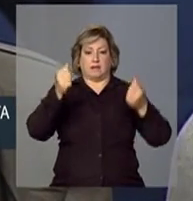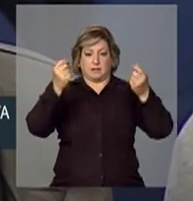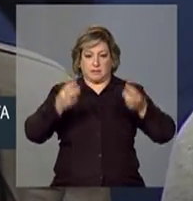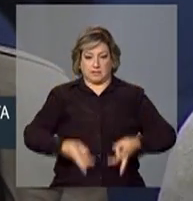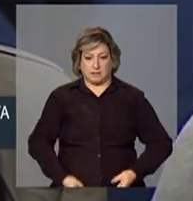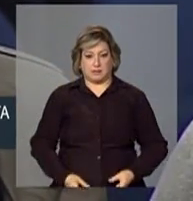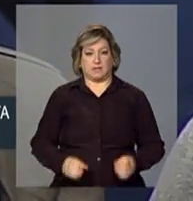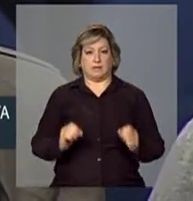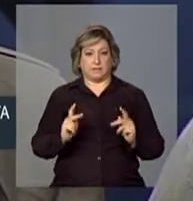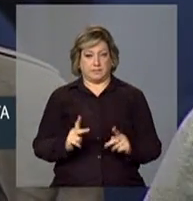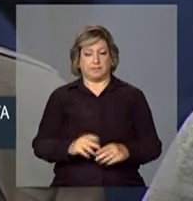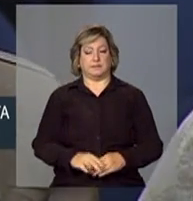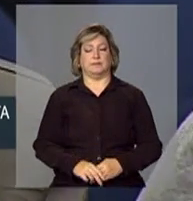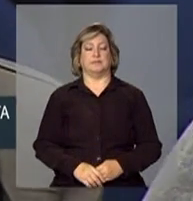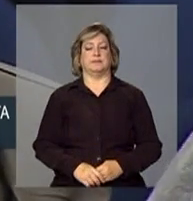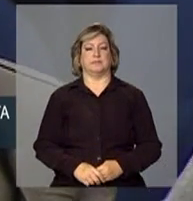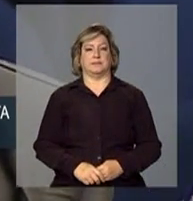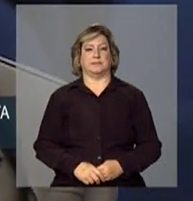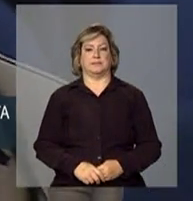depoimento.